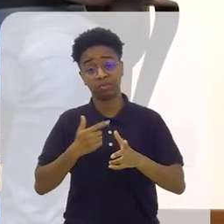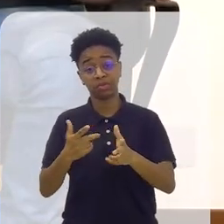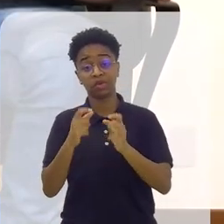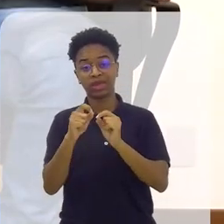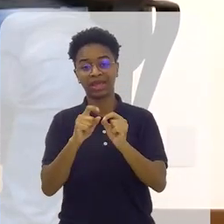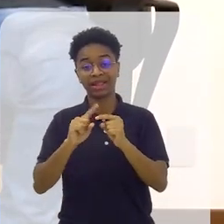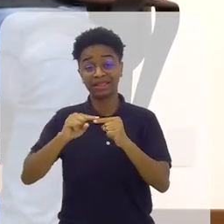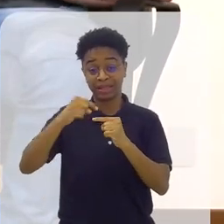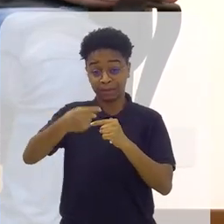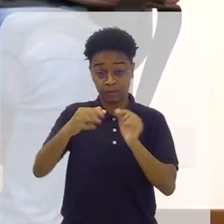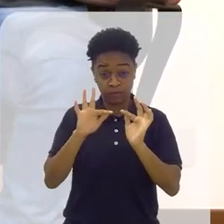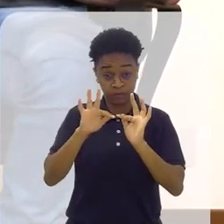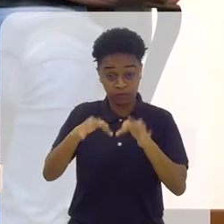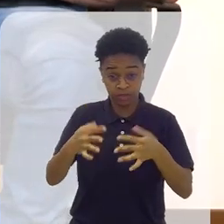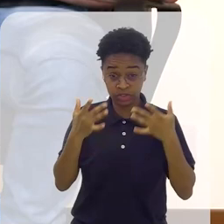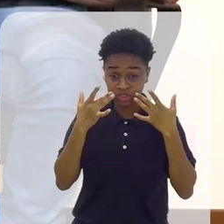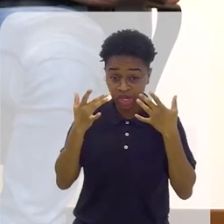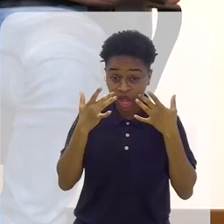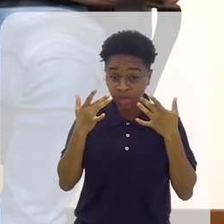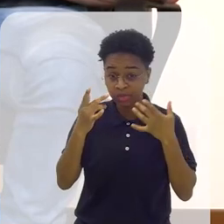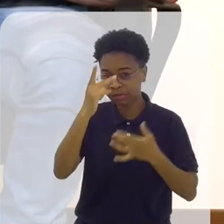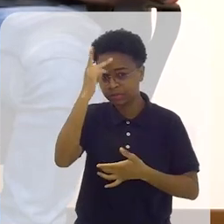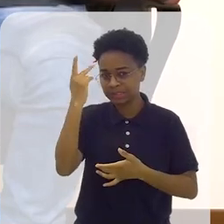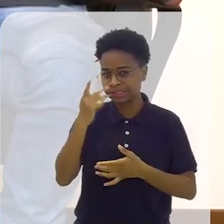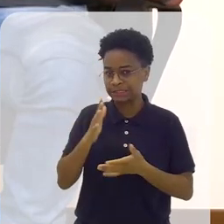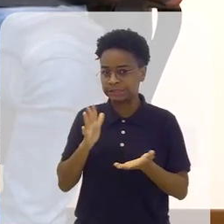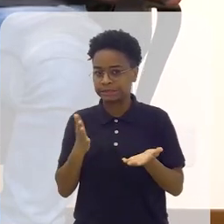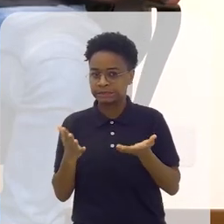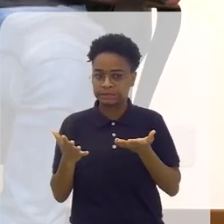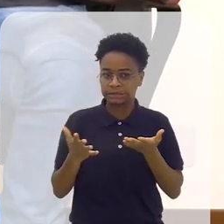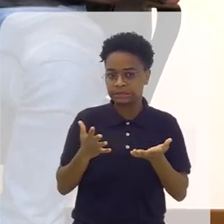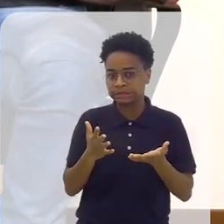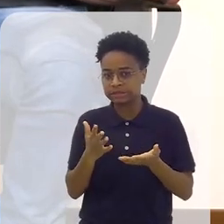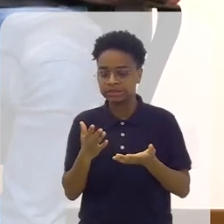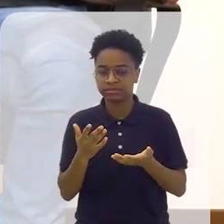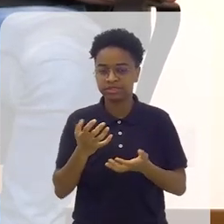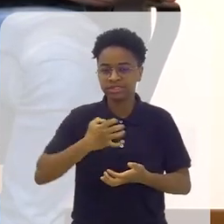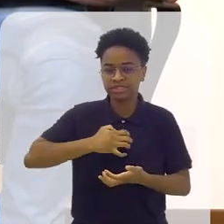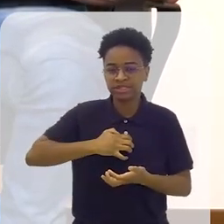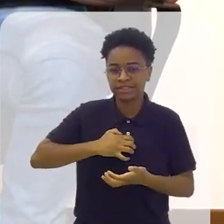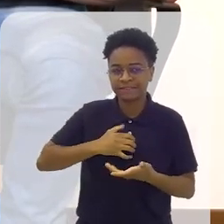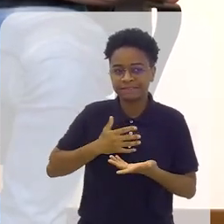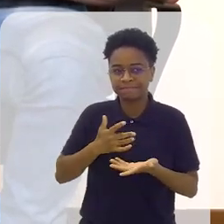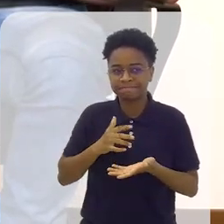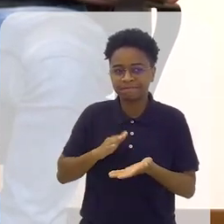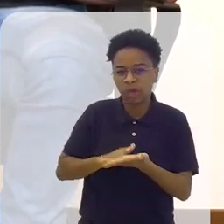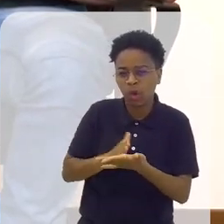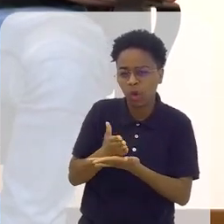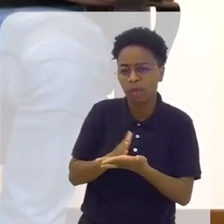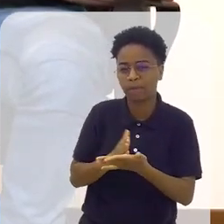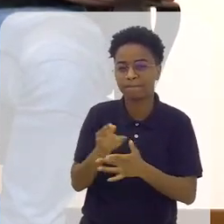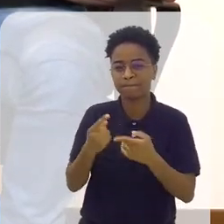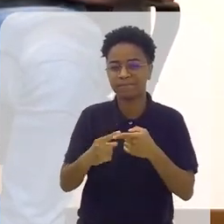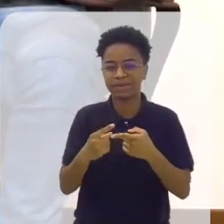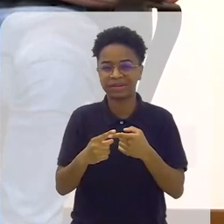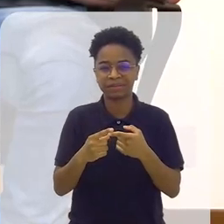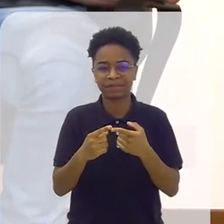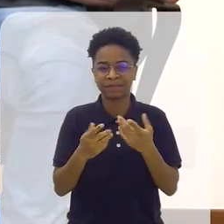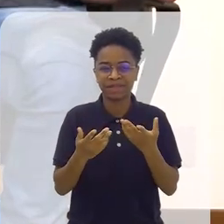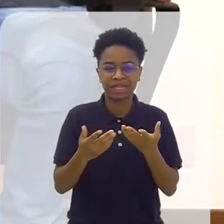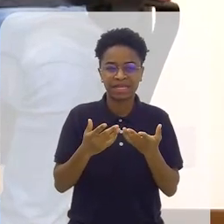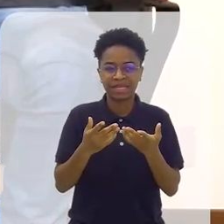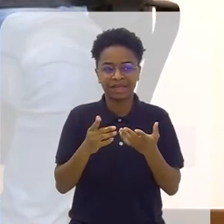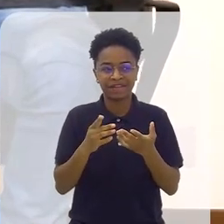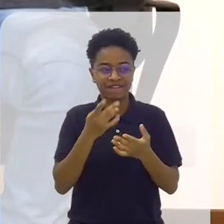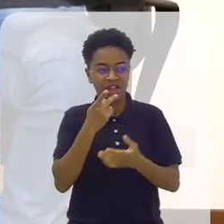eu vejo que as pessoas ficam muito com pé atrás de falar comigo depois da peça, depois da encenação. As pessoas